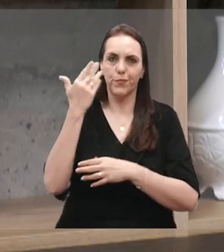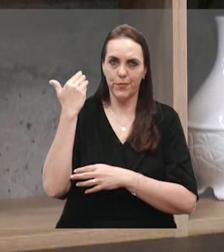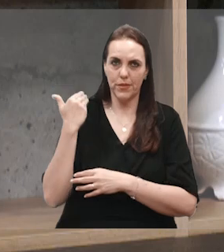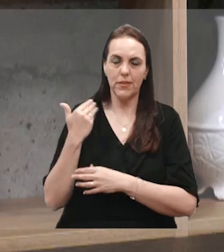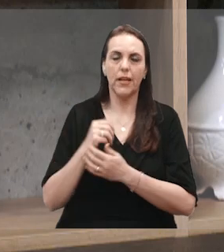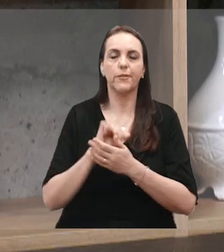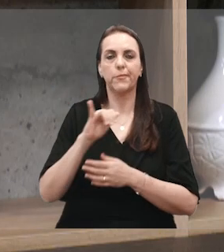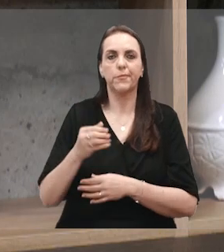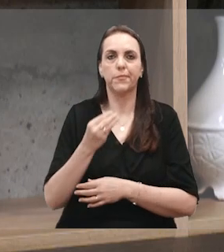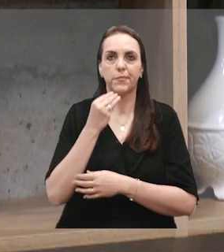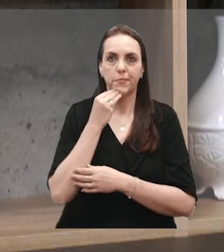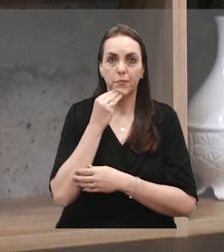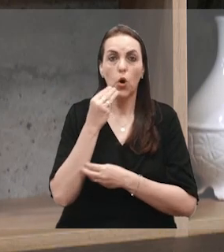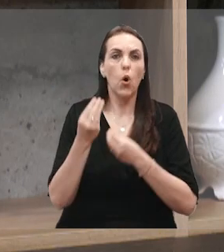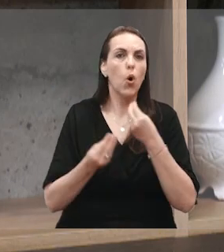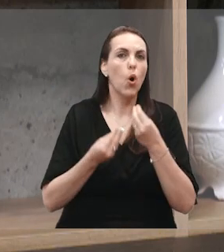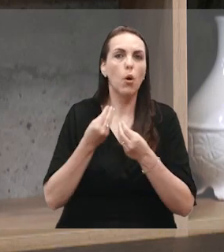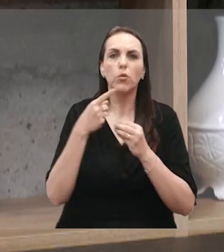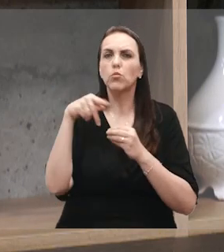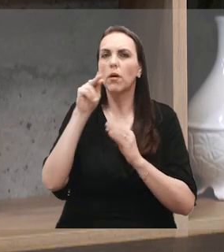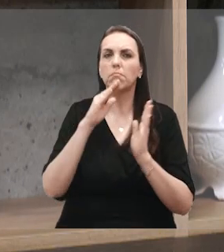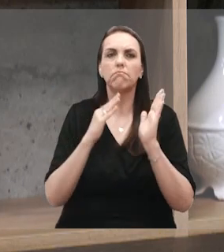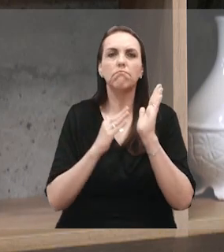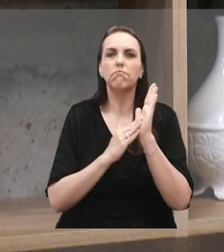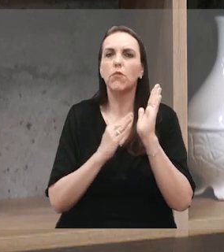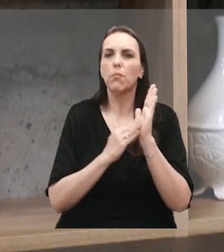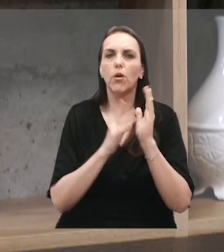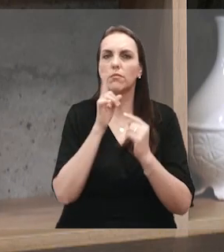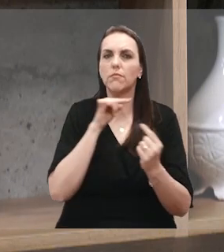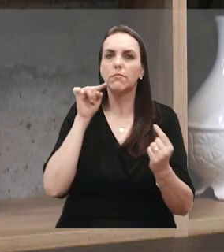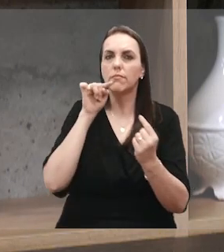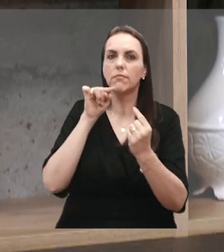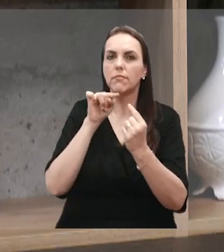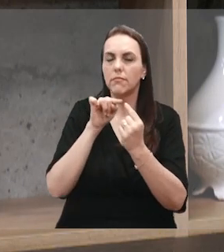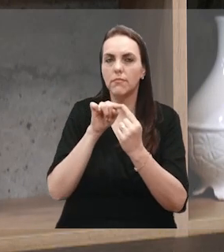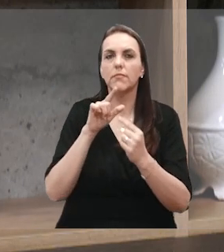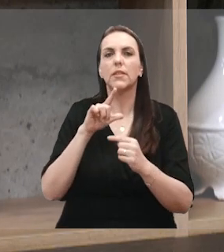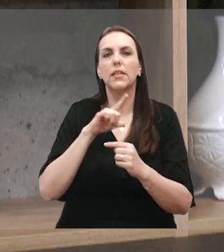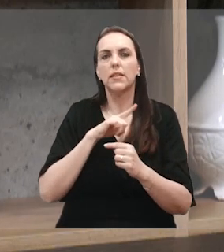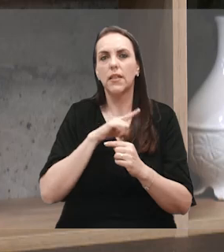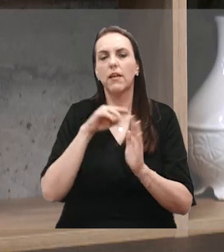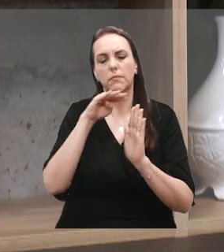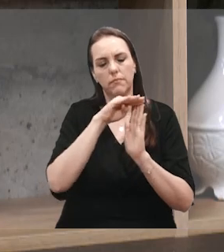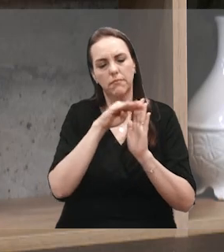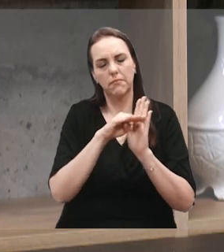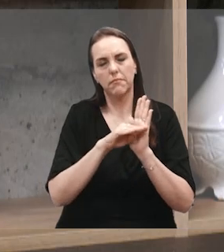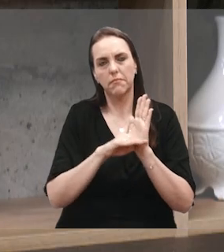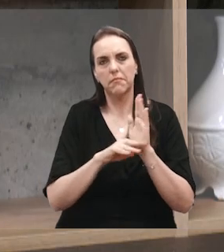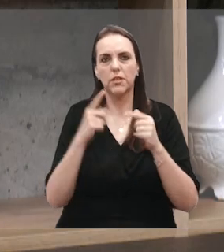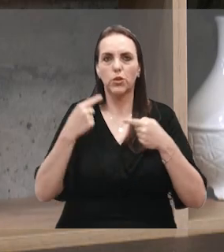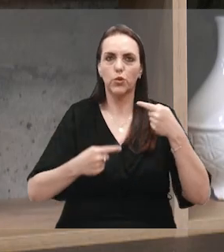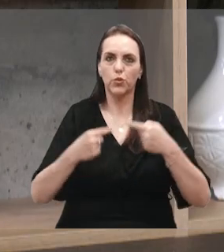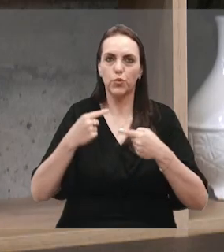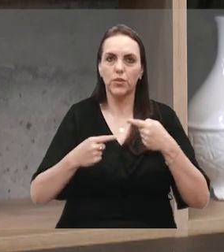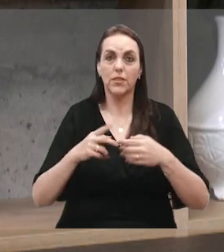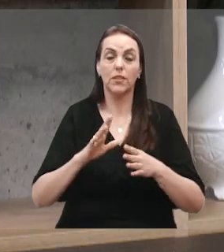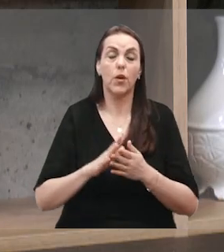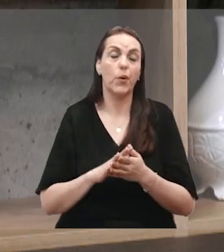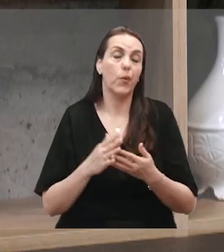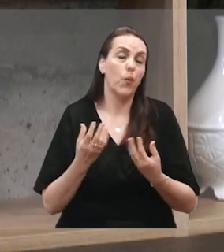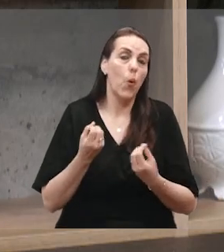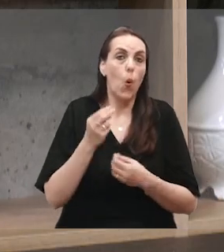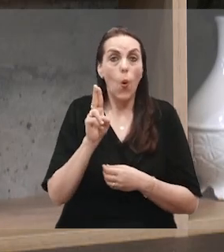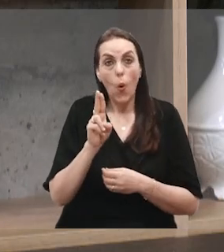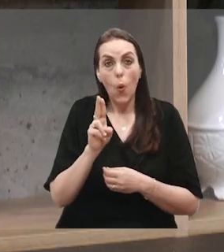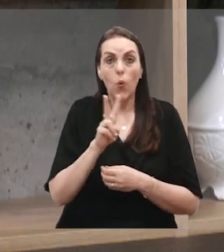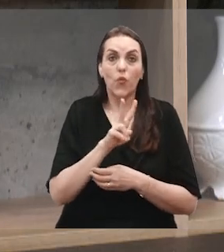parte propositiva? A senhora pretende trazer algumas matérias para discussão no âmbito da casa ou